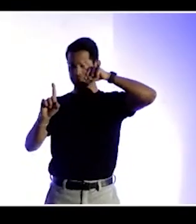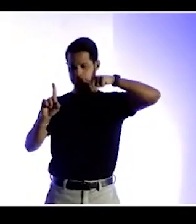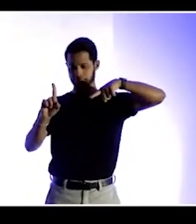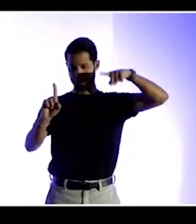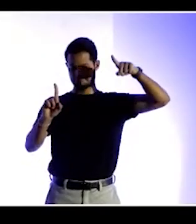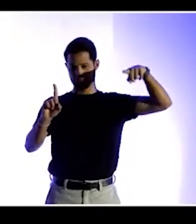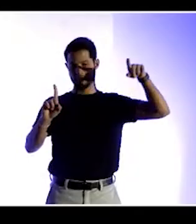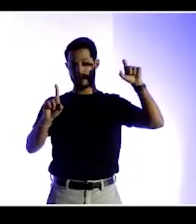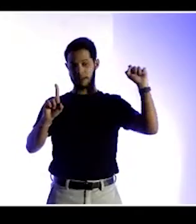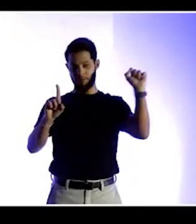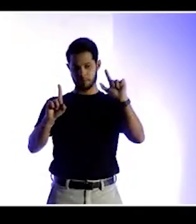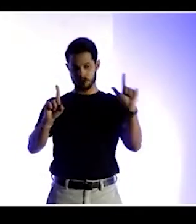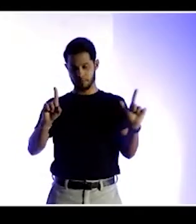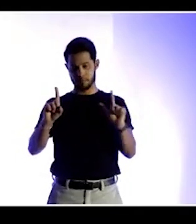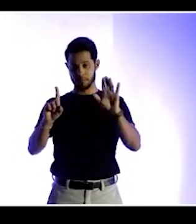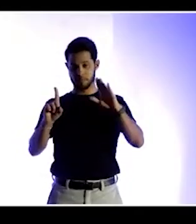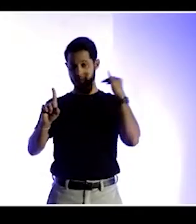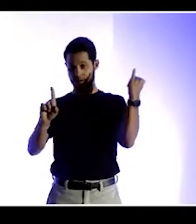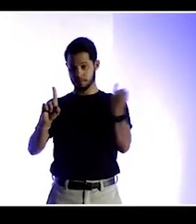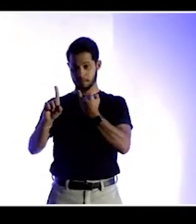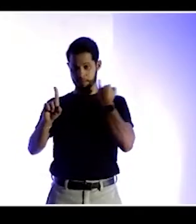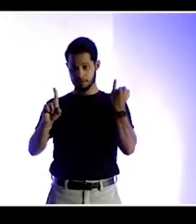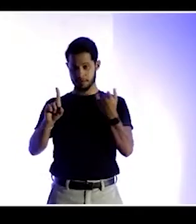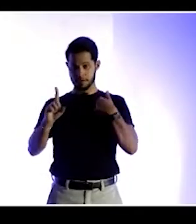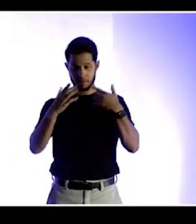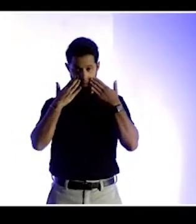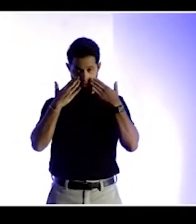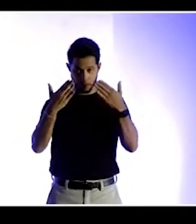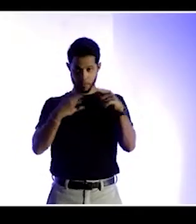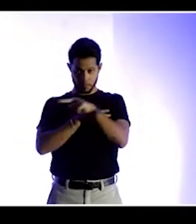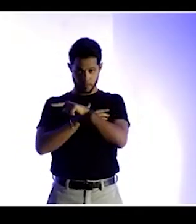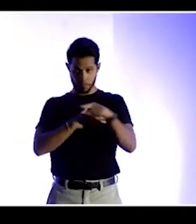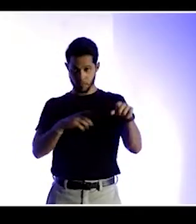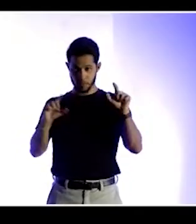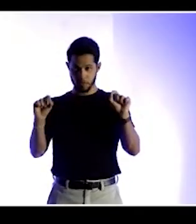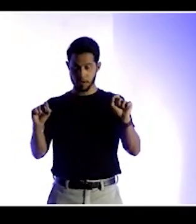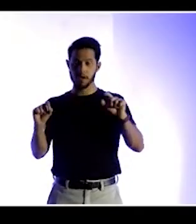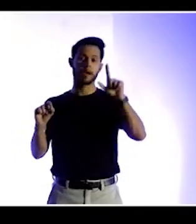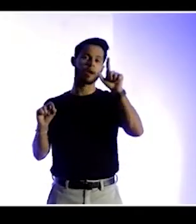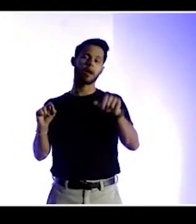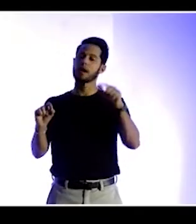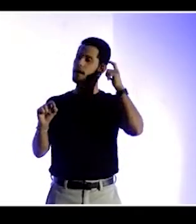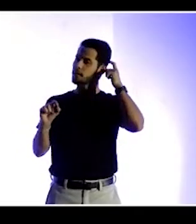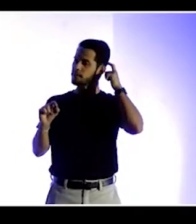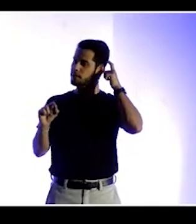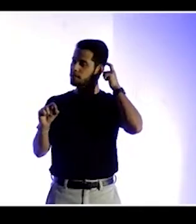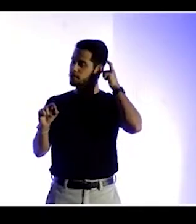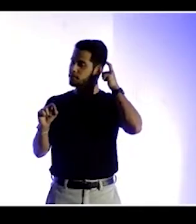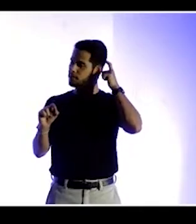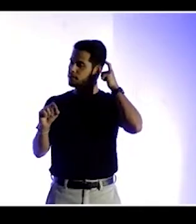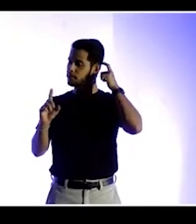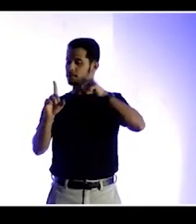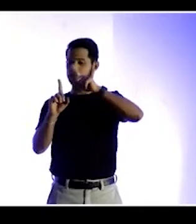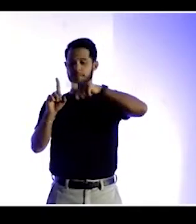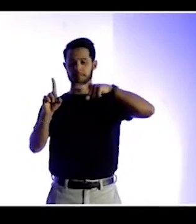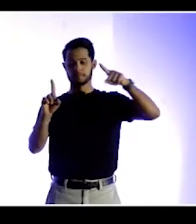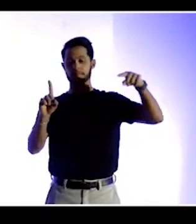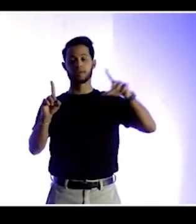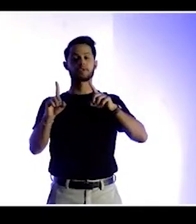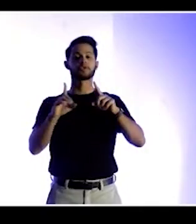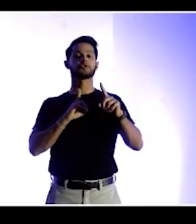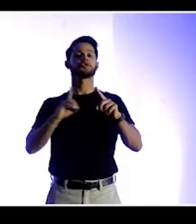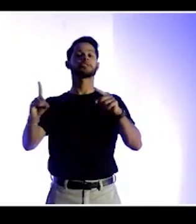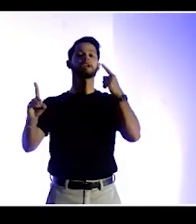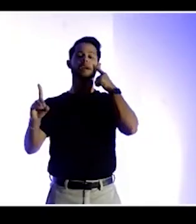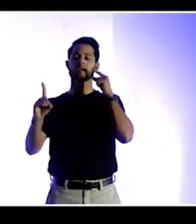geração fotovoltaica, mas o importante que eu quero trazer a atenção aqui é o eixo, esses pontos que se leem no eixo da direita,